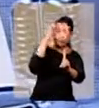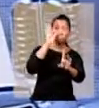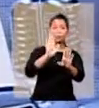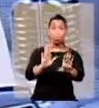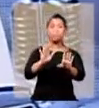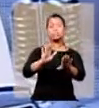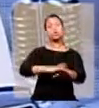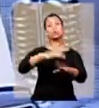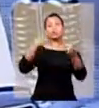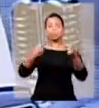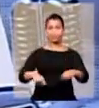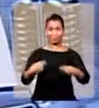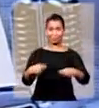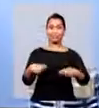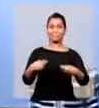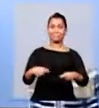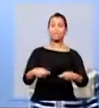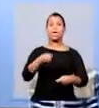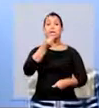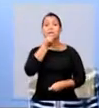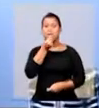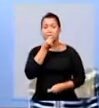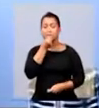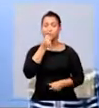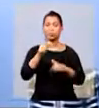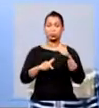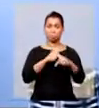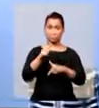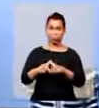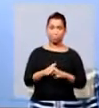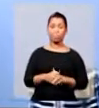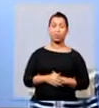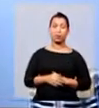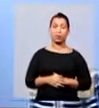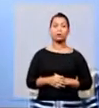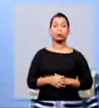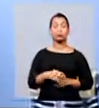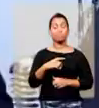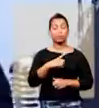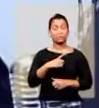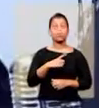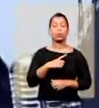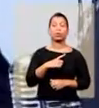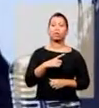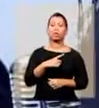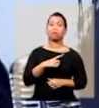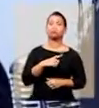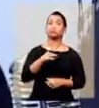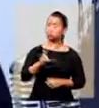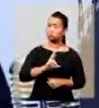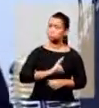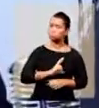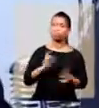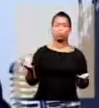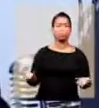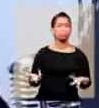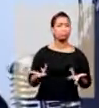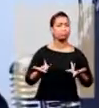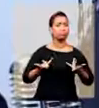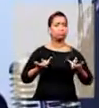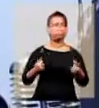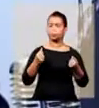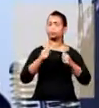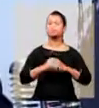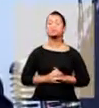Isso tem causado, assim, um resultado surpreendente. Você falou das empresas que não cumprem a cota, mas